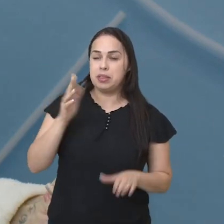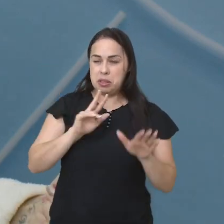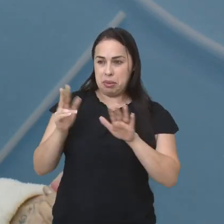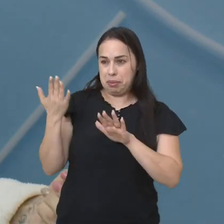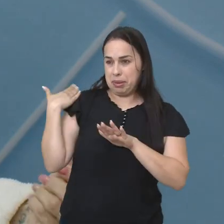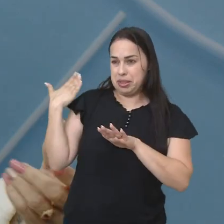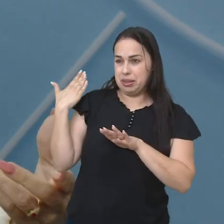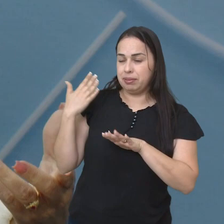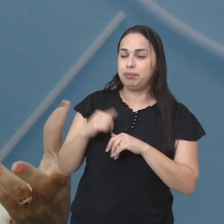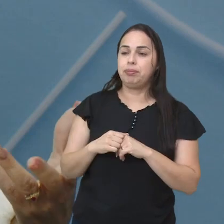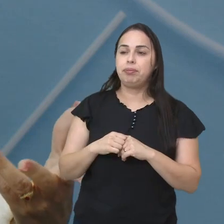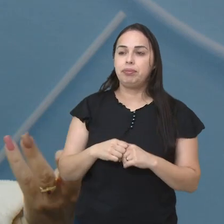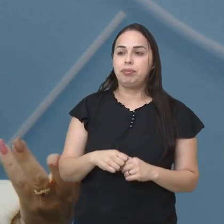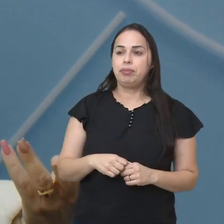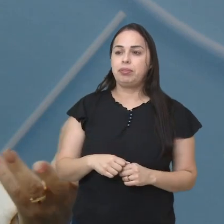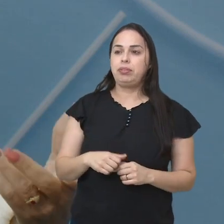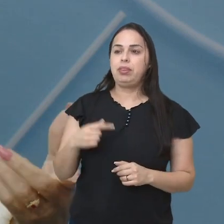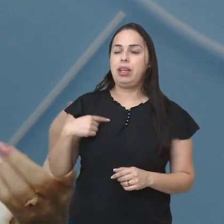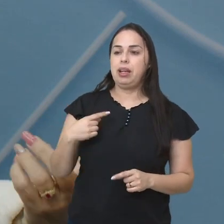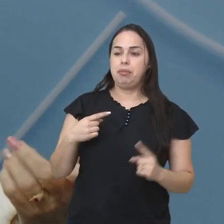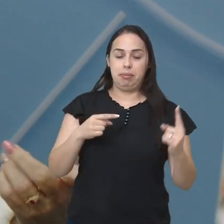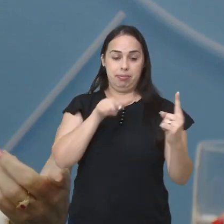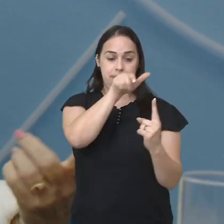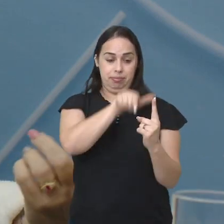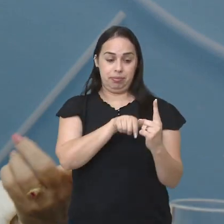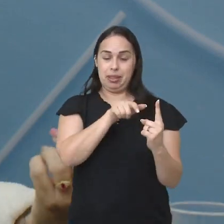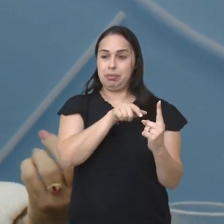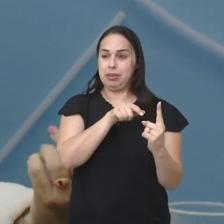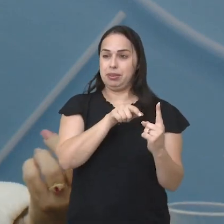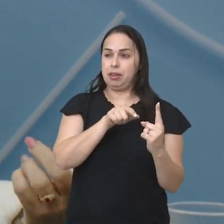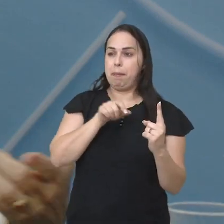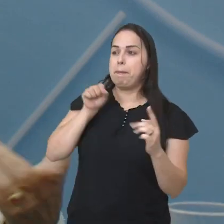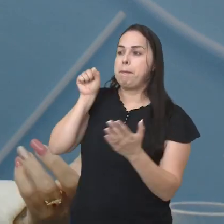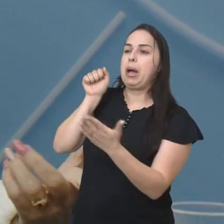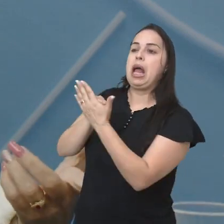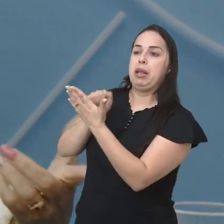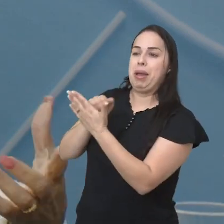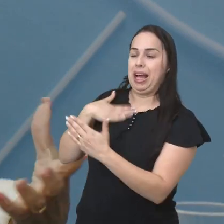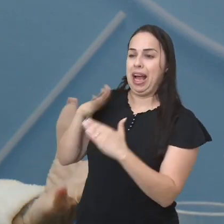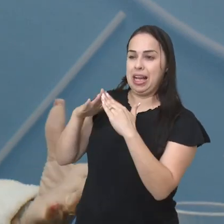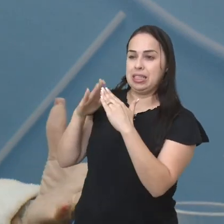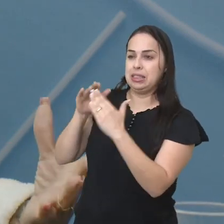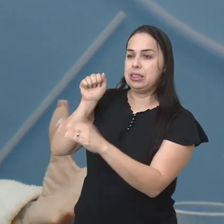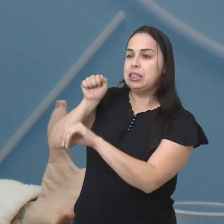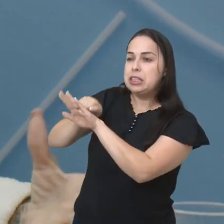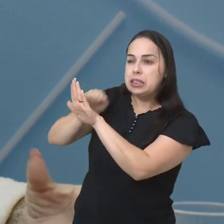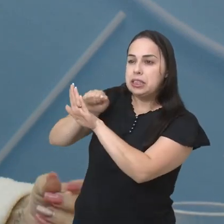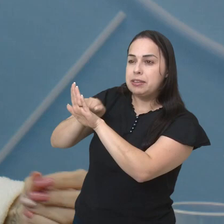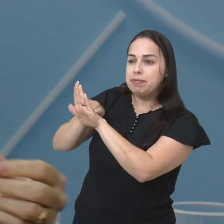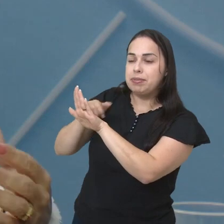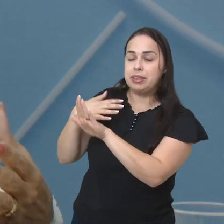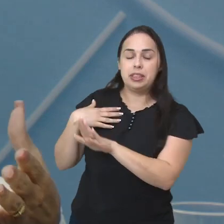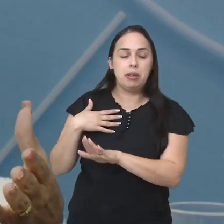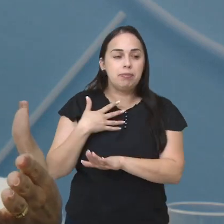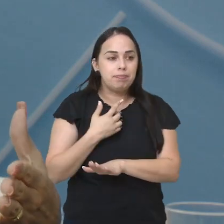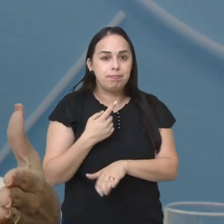mesmo, foi uma pessoa, bateu na porta de casa pedindo, e eu tinha acabado de pegar umas